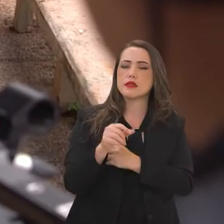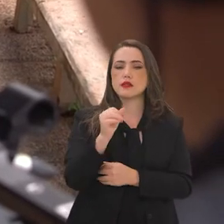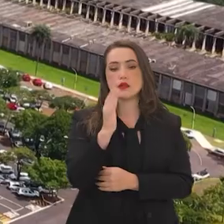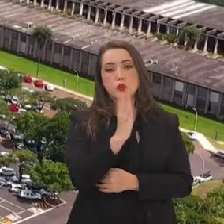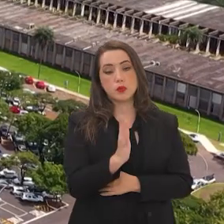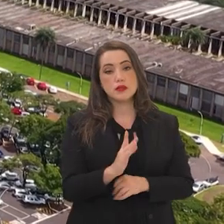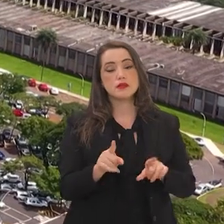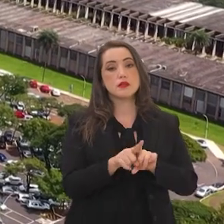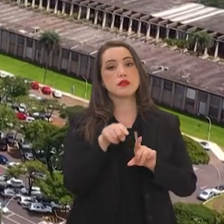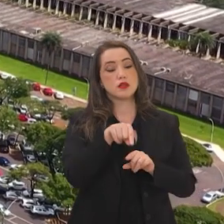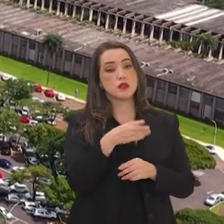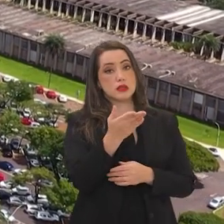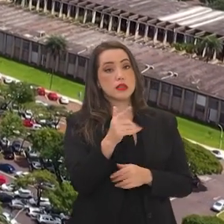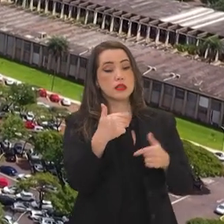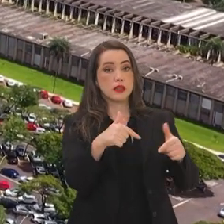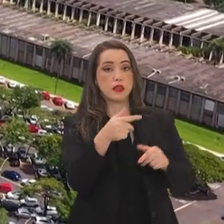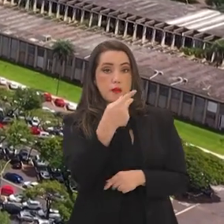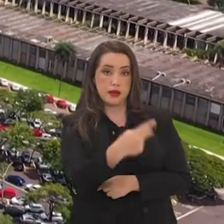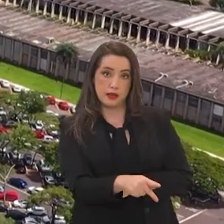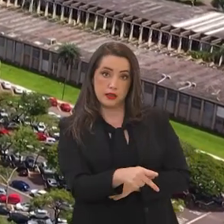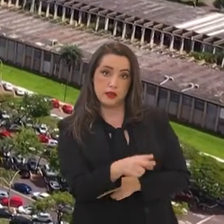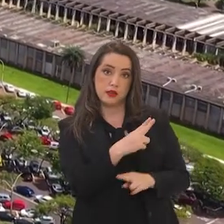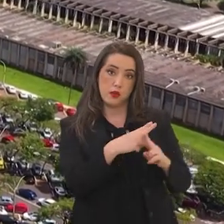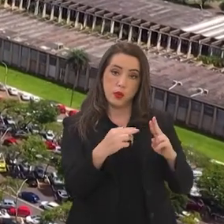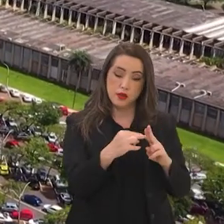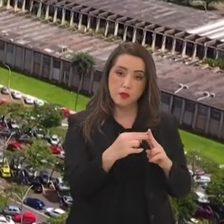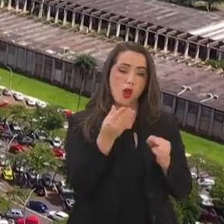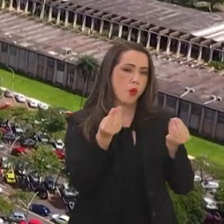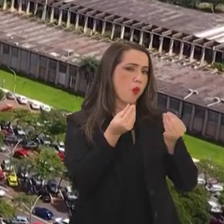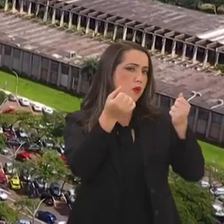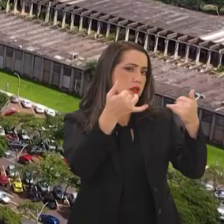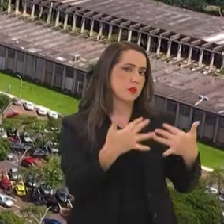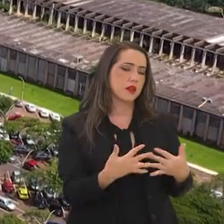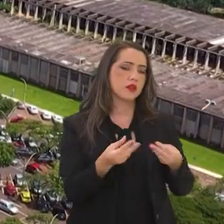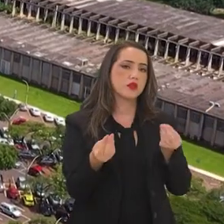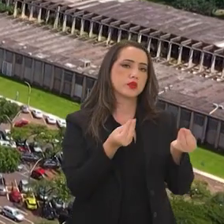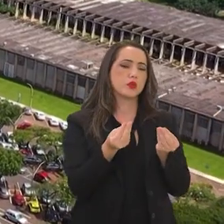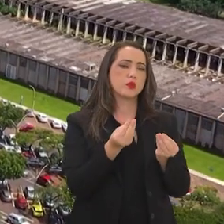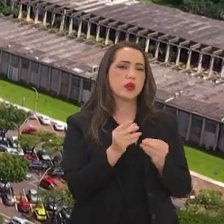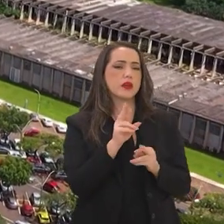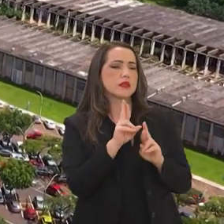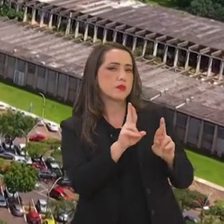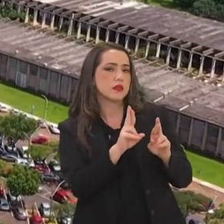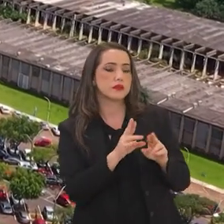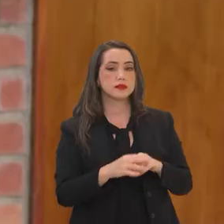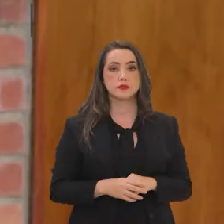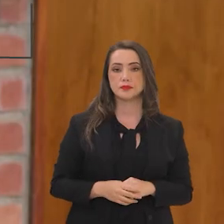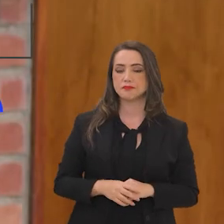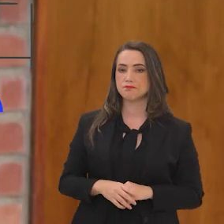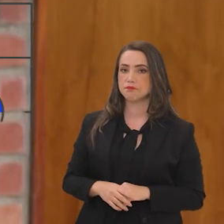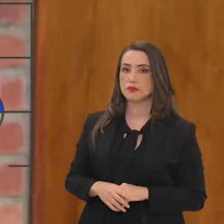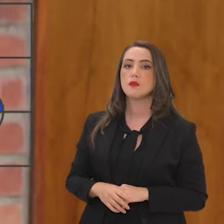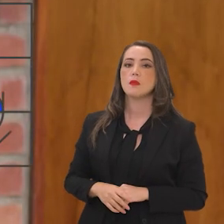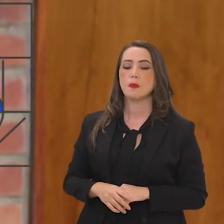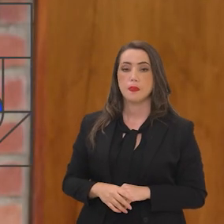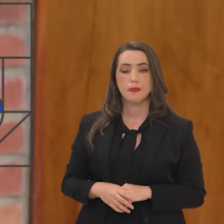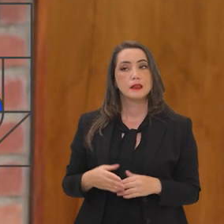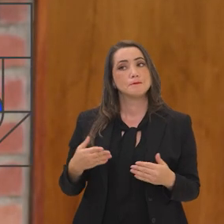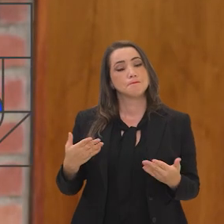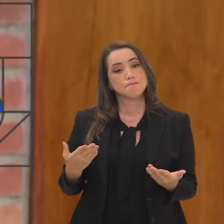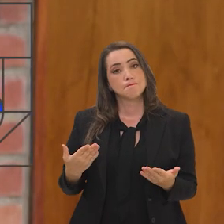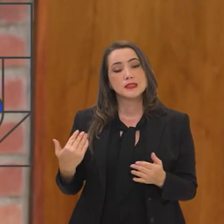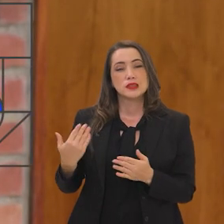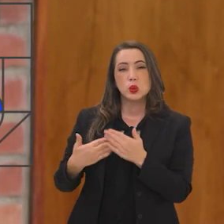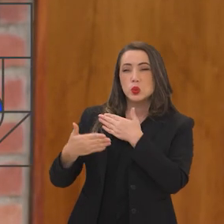aqui na Universidade de Brasília né Queria que a senhora Contasse falasse para a gente um pouquinho expectativa é os últimos quatro anos